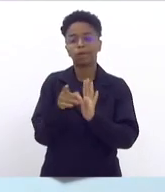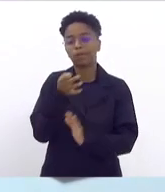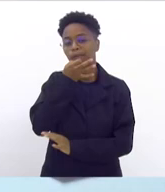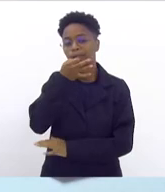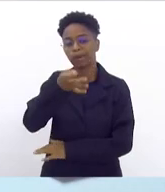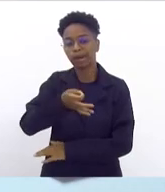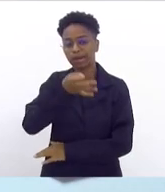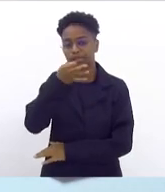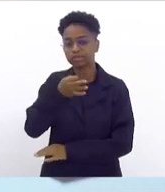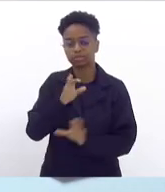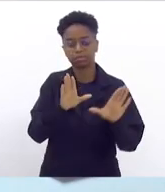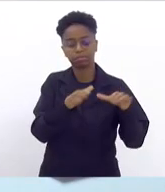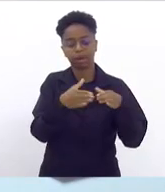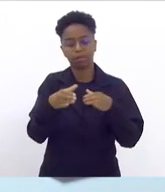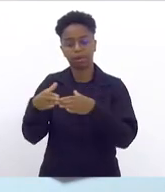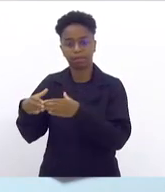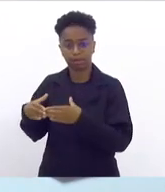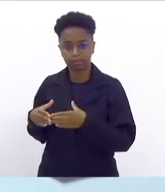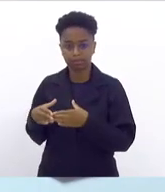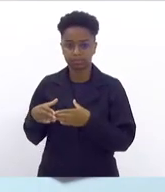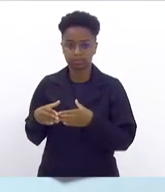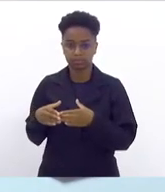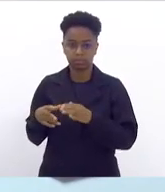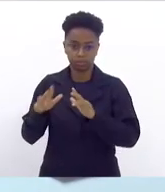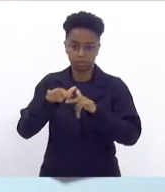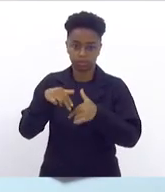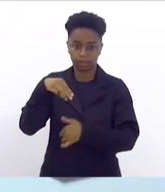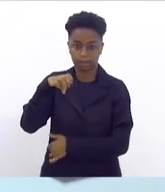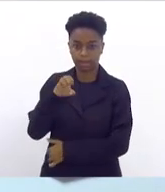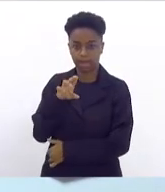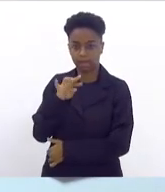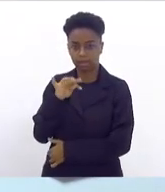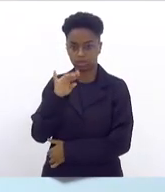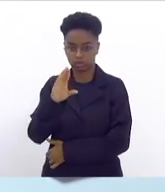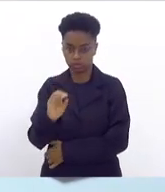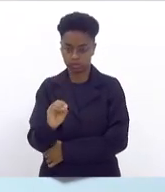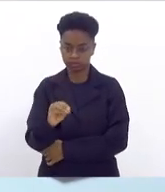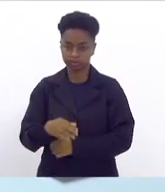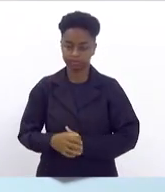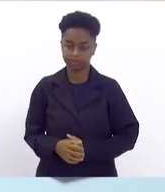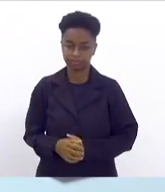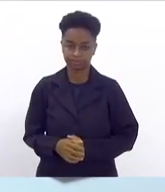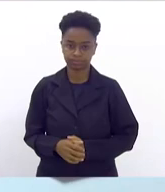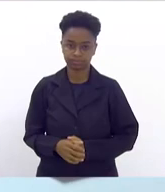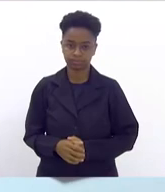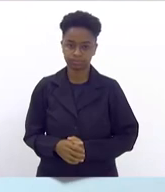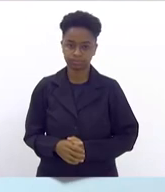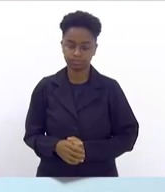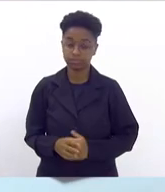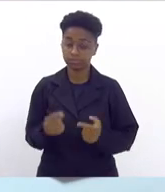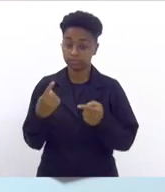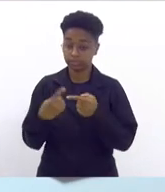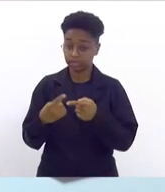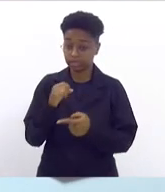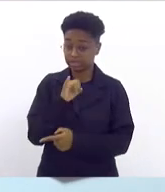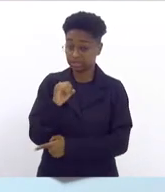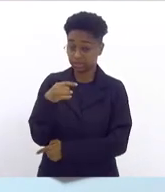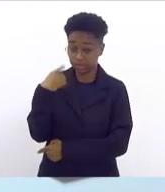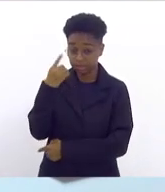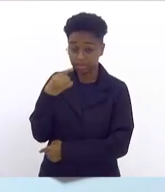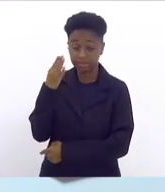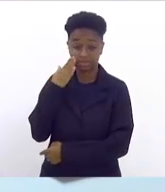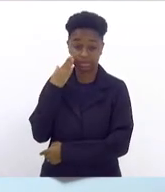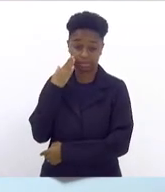pareceres das comissões no mérito. Porque se o deputado souber assim, este